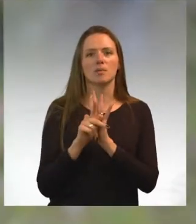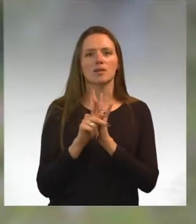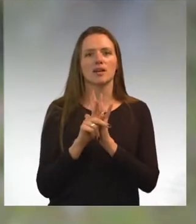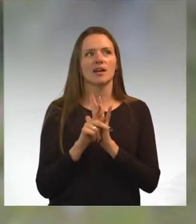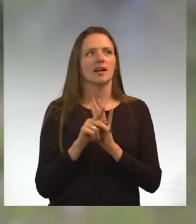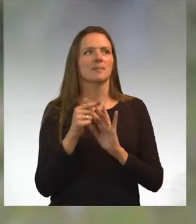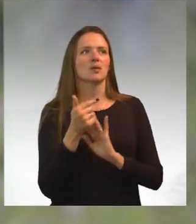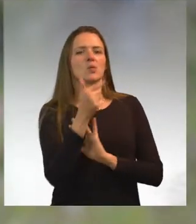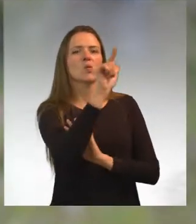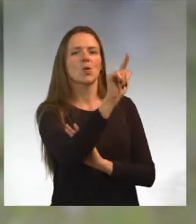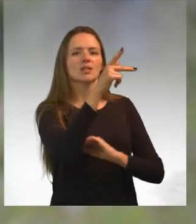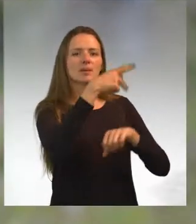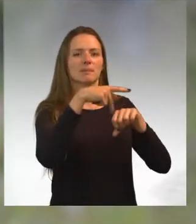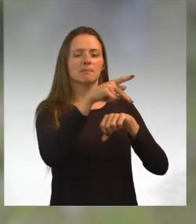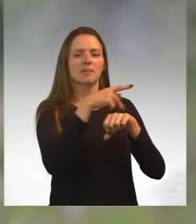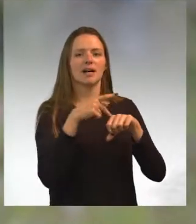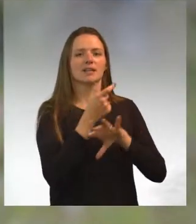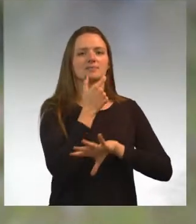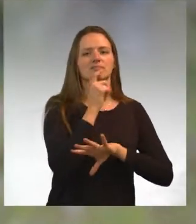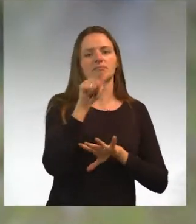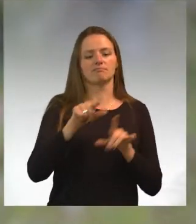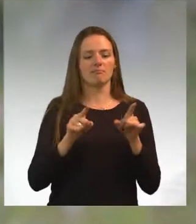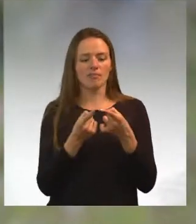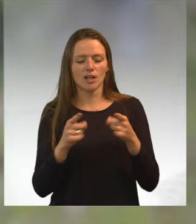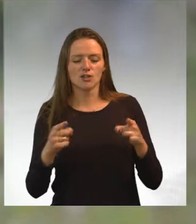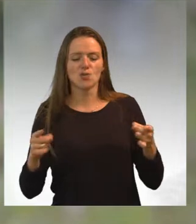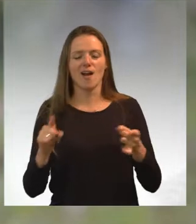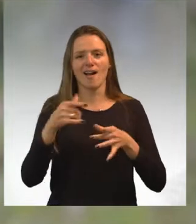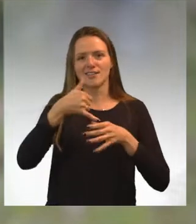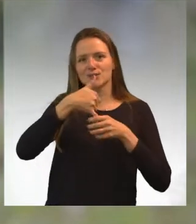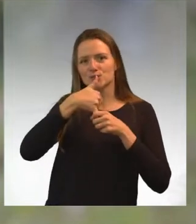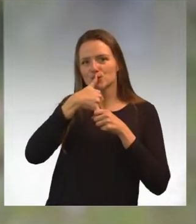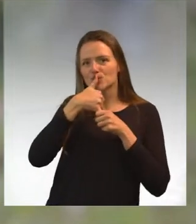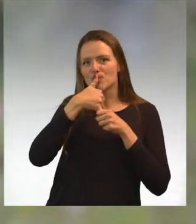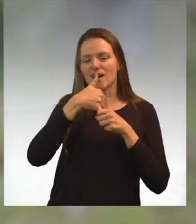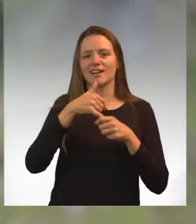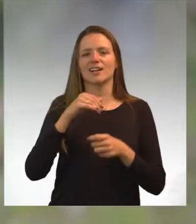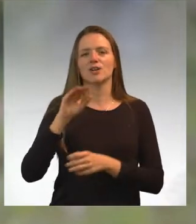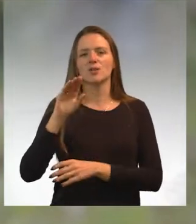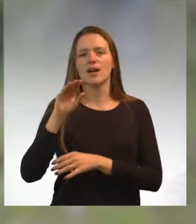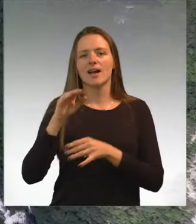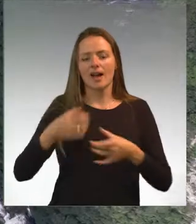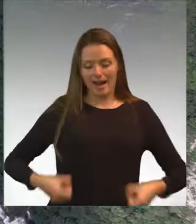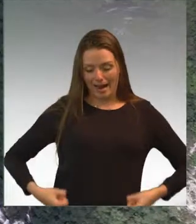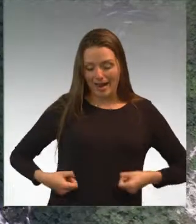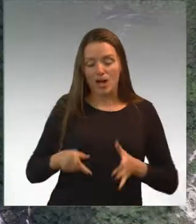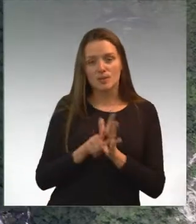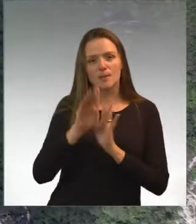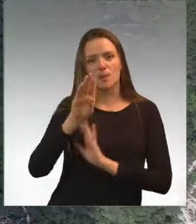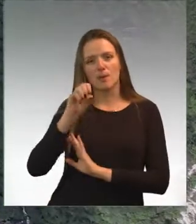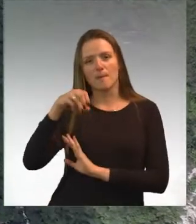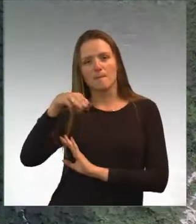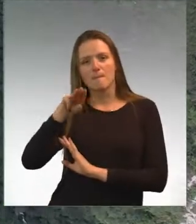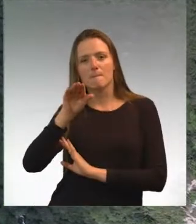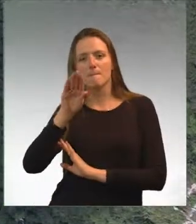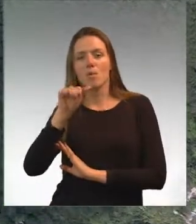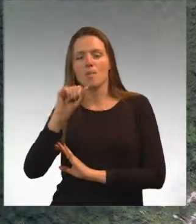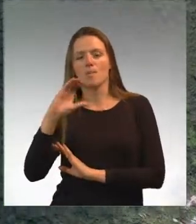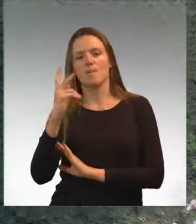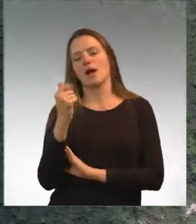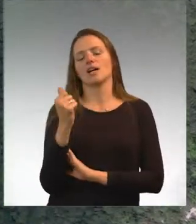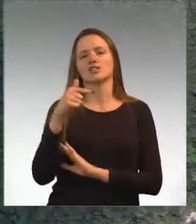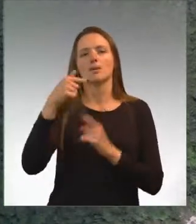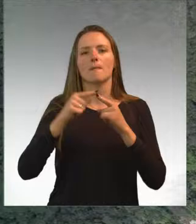ver. É churrasco, é chimarrão, é bombacha. Mas tem aqui o Rio Grande do Sul